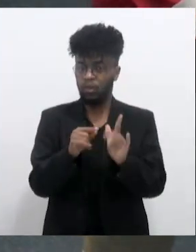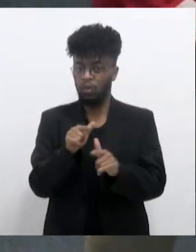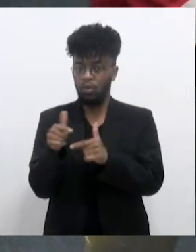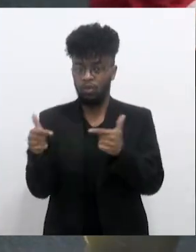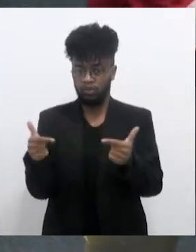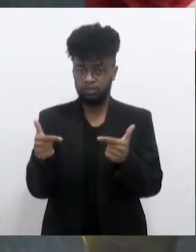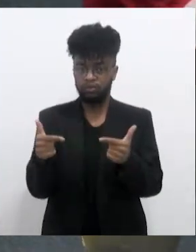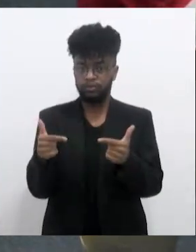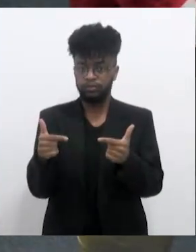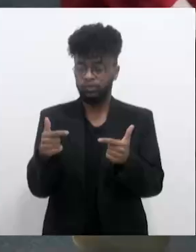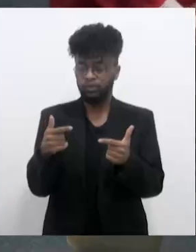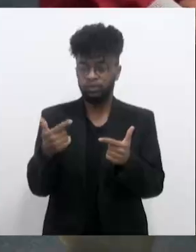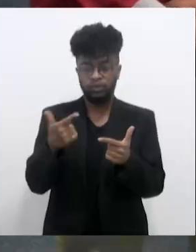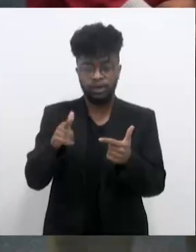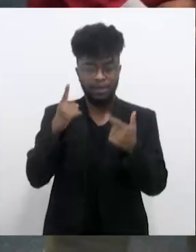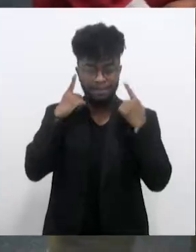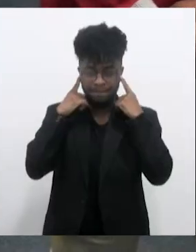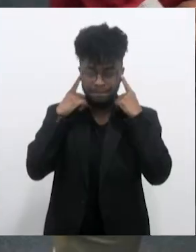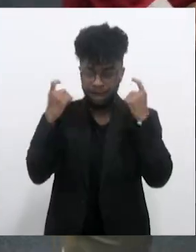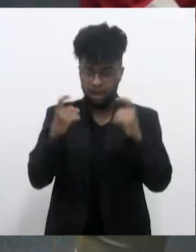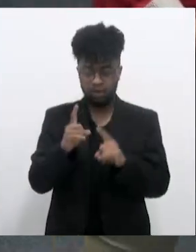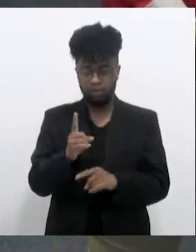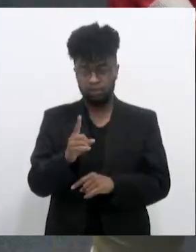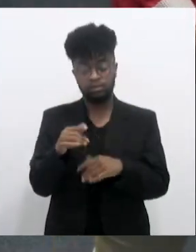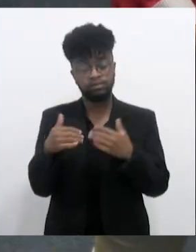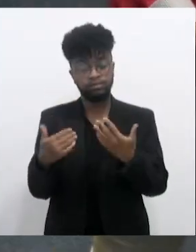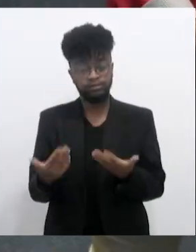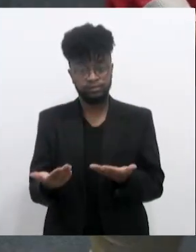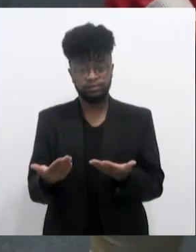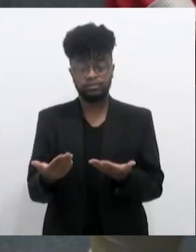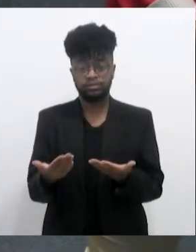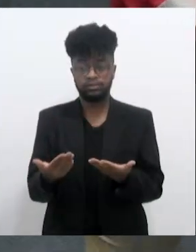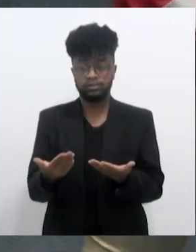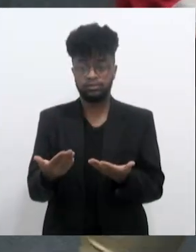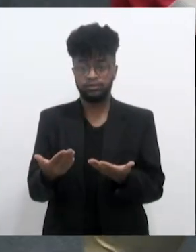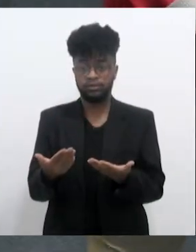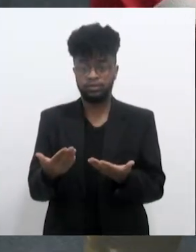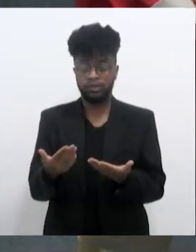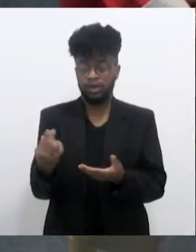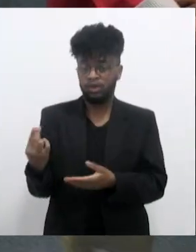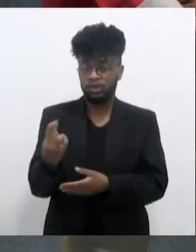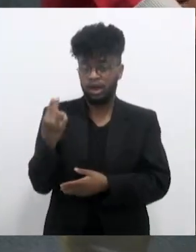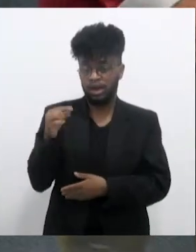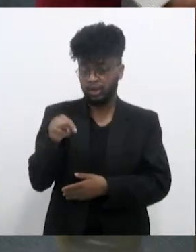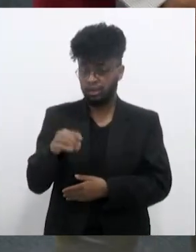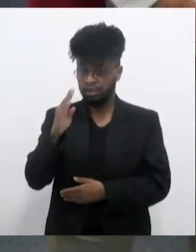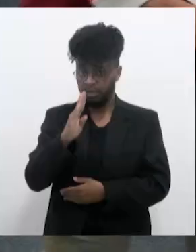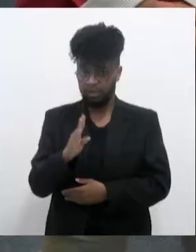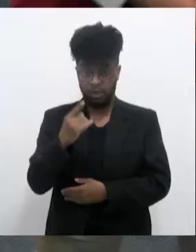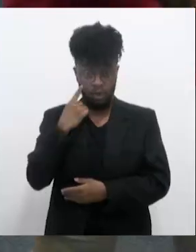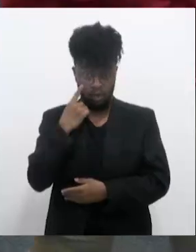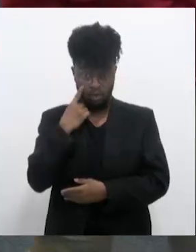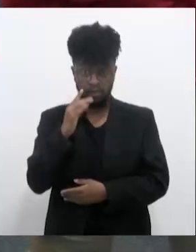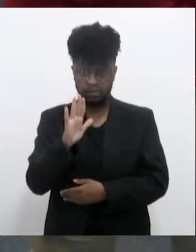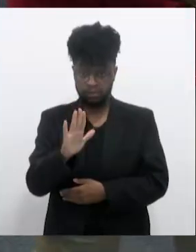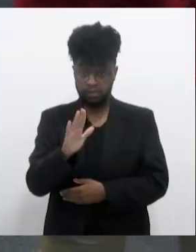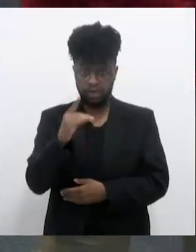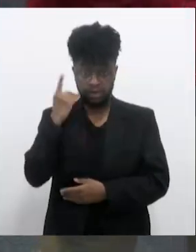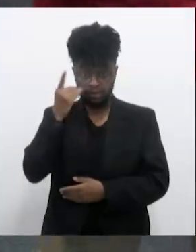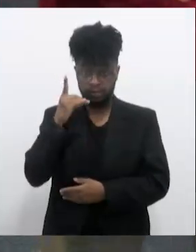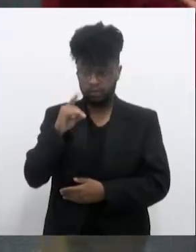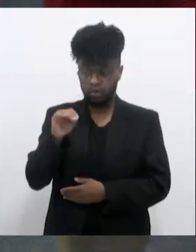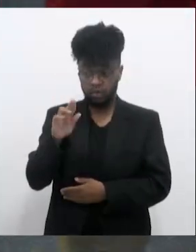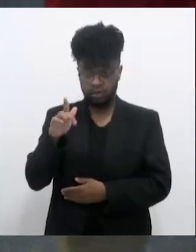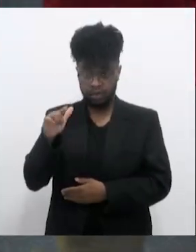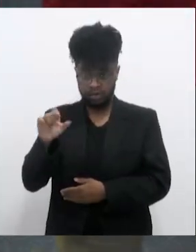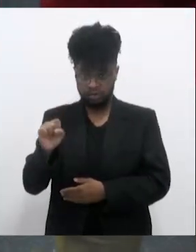fazem menos barulho. Então, não é razoável que o Brasil, inclusive, veja, deputado Douglas,